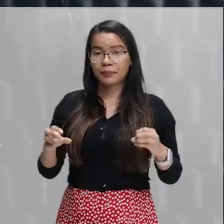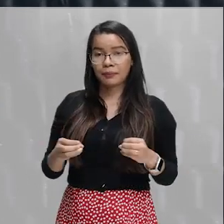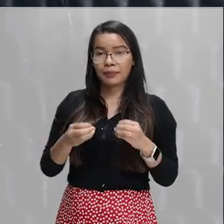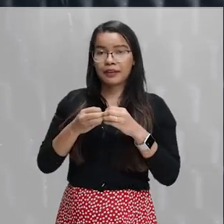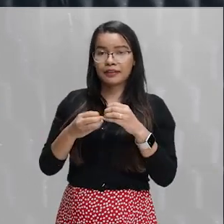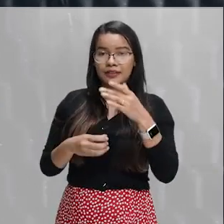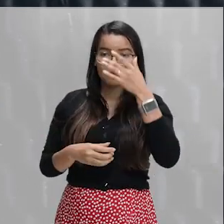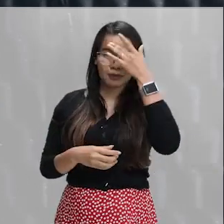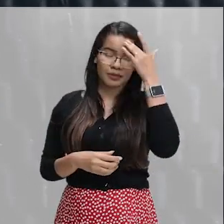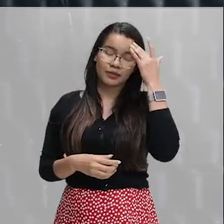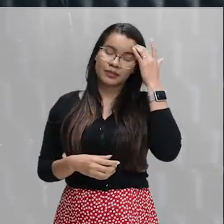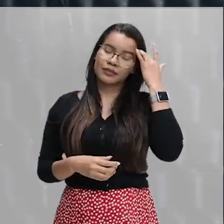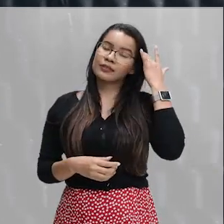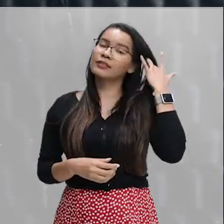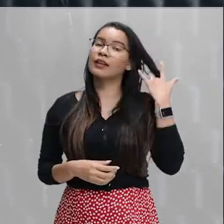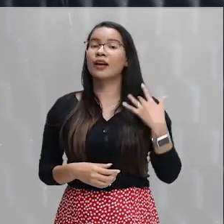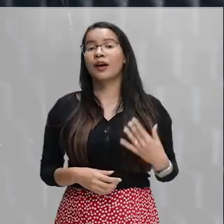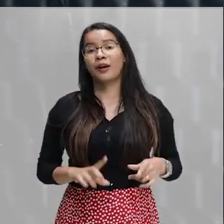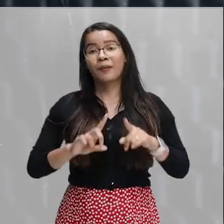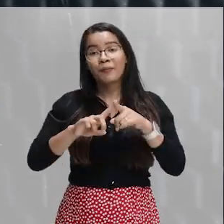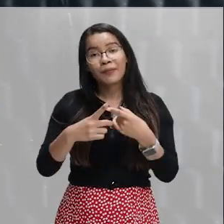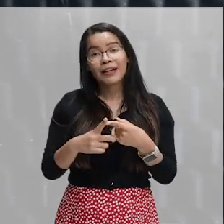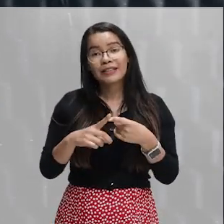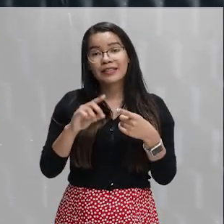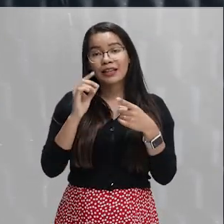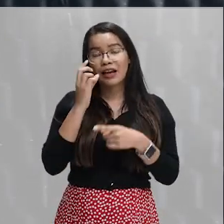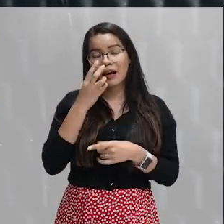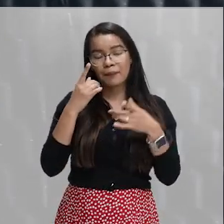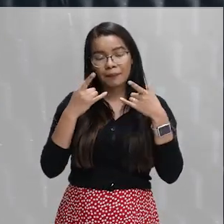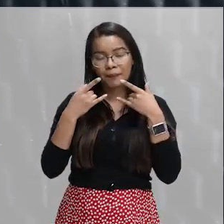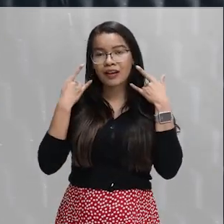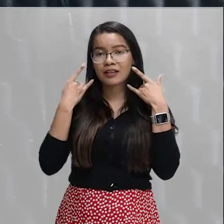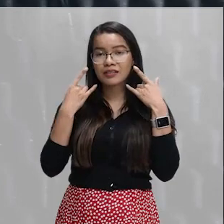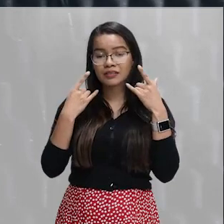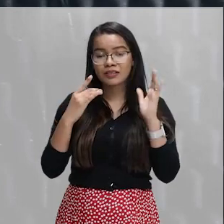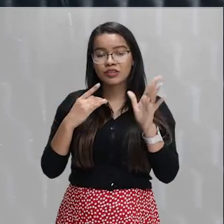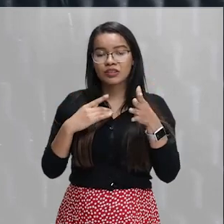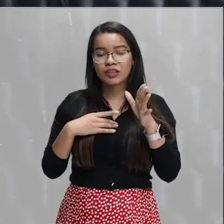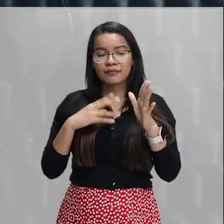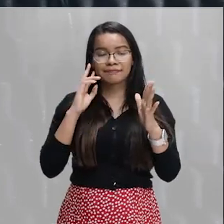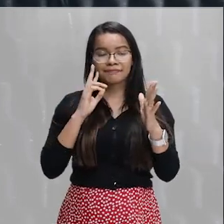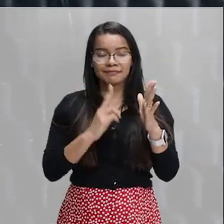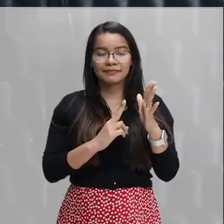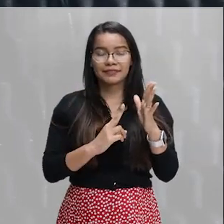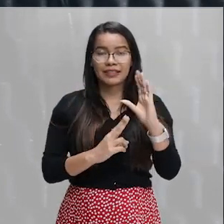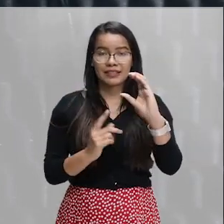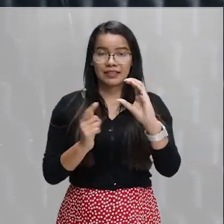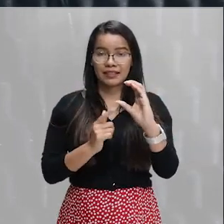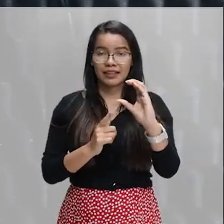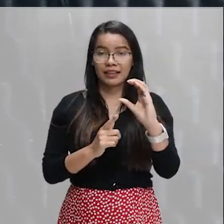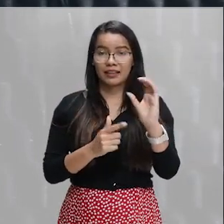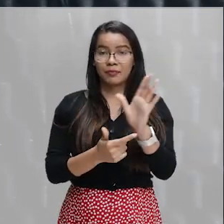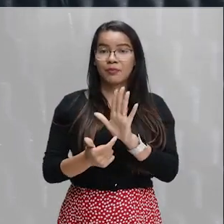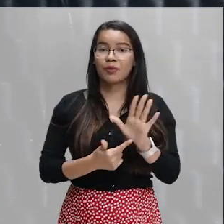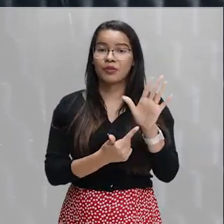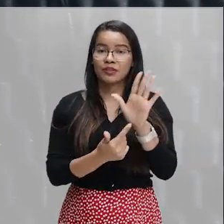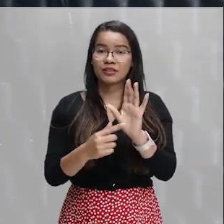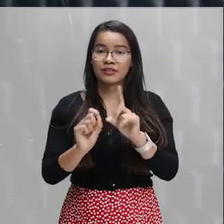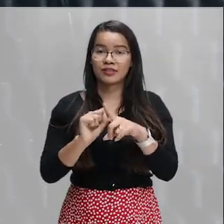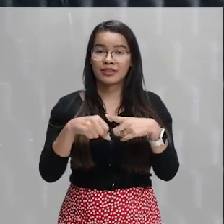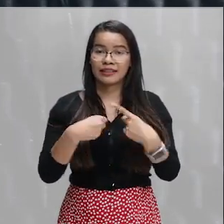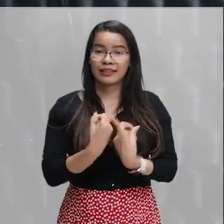e contaminação. Mas aqui, né, eu falei máscara, eu vou logo para a letra C, retratar a sociedade e suas